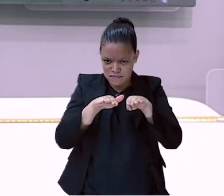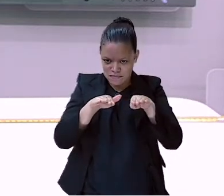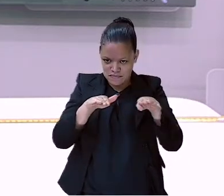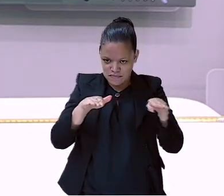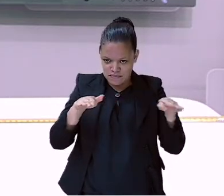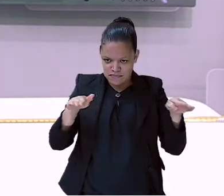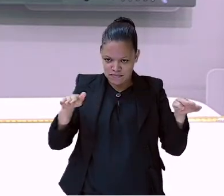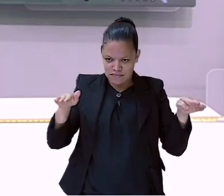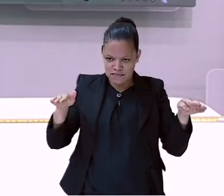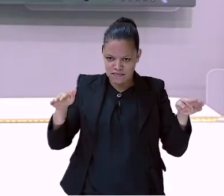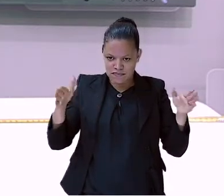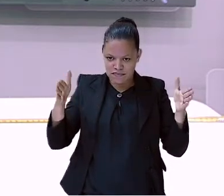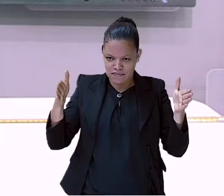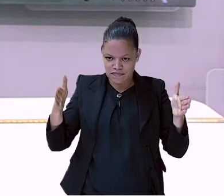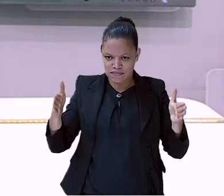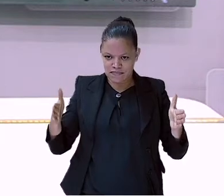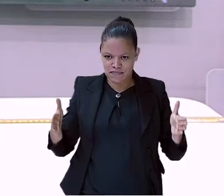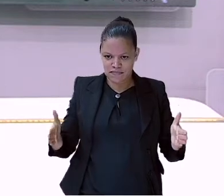E vamos travar aqui.